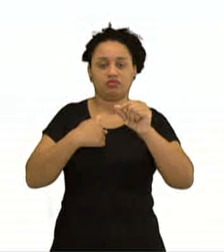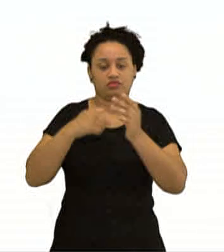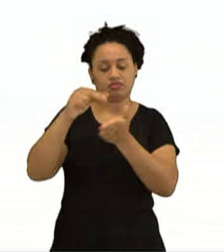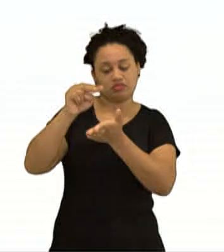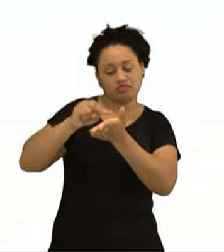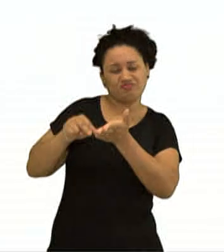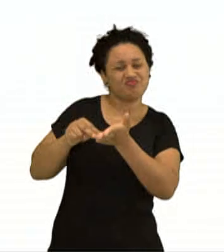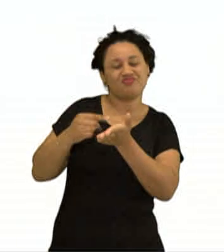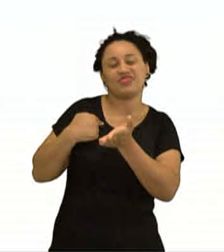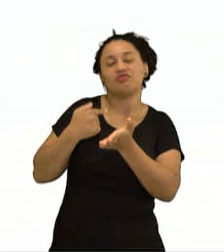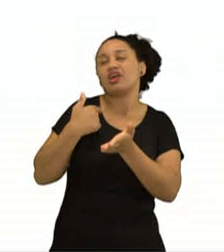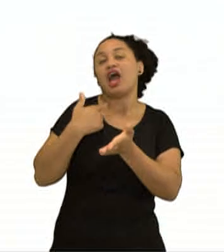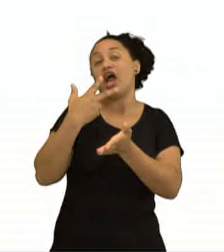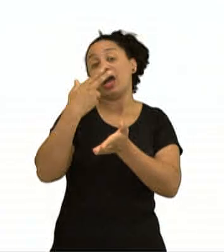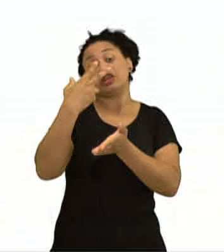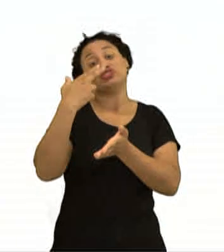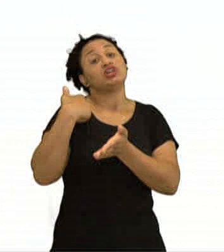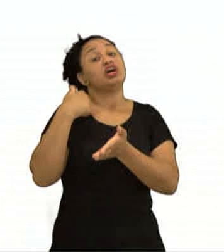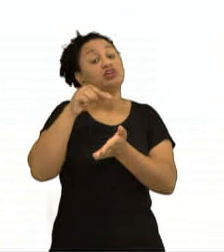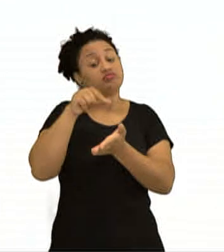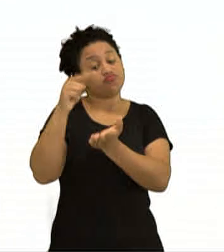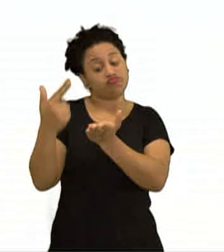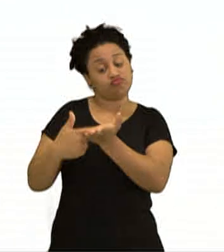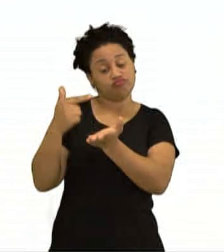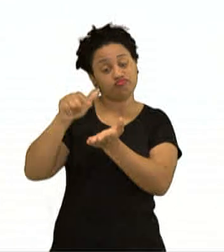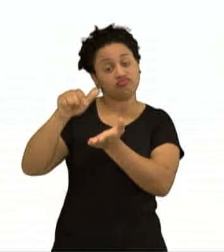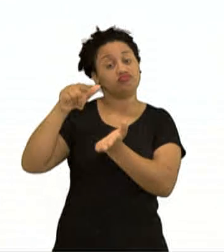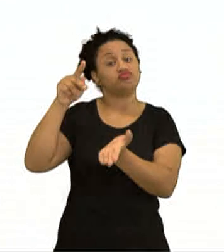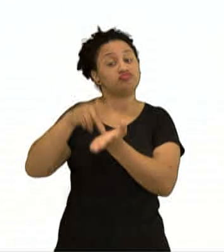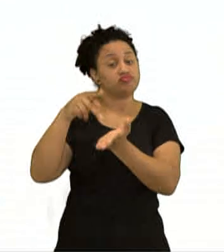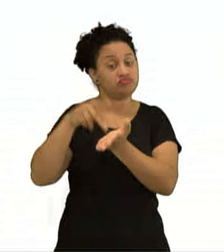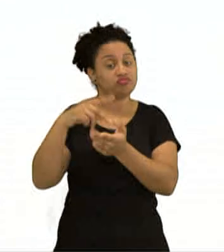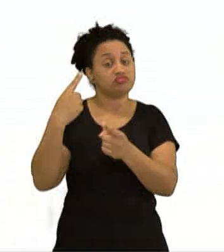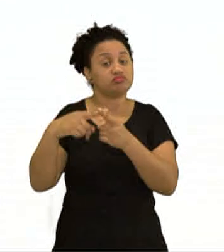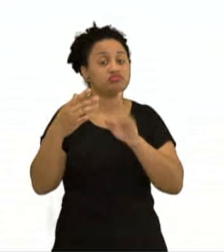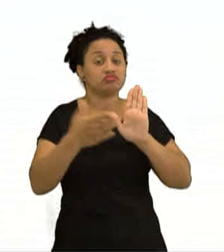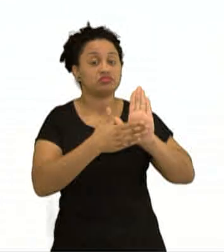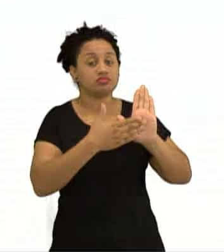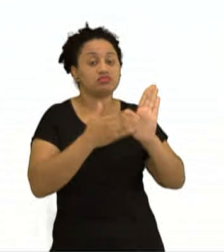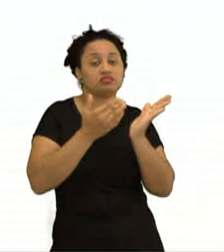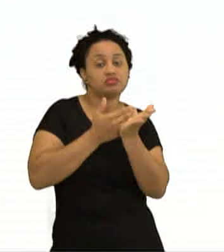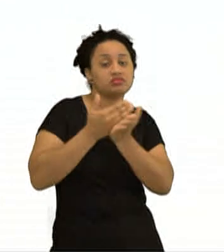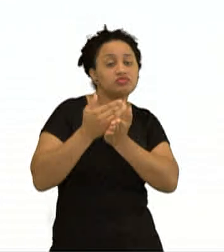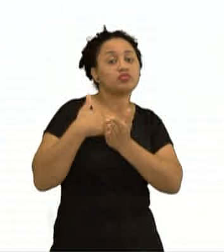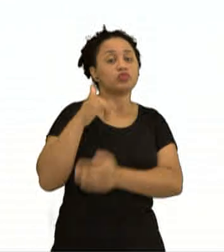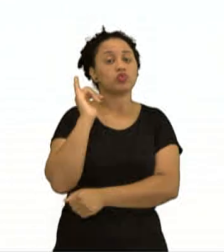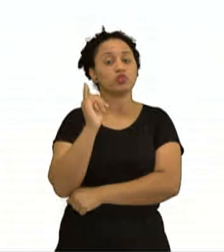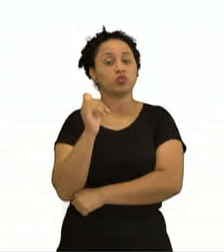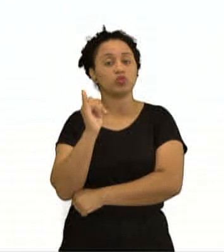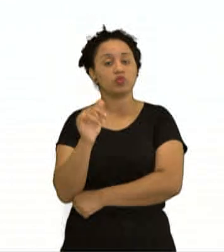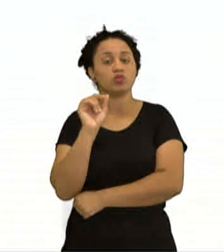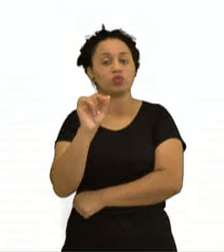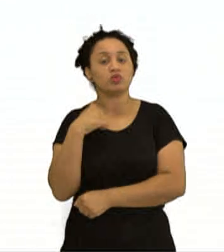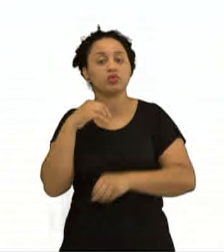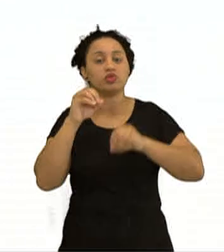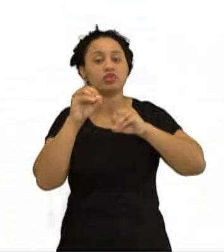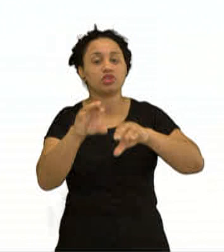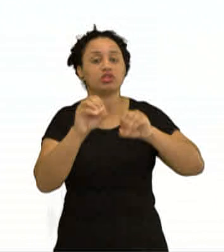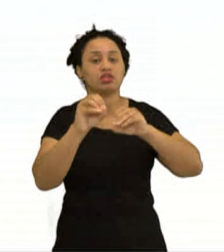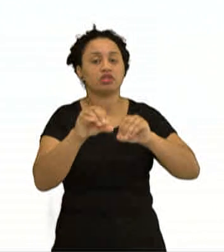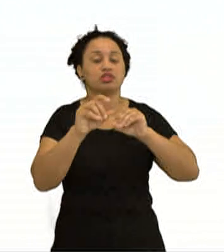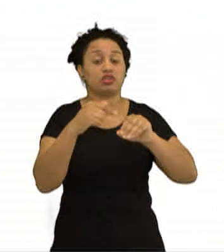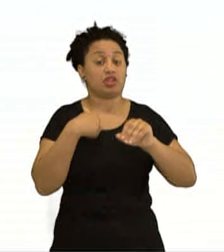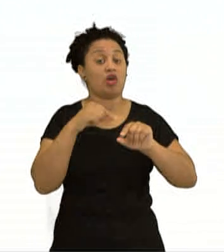se iludir com as obras literárias, porque o propósito inicial dos contos era educar